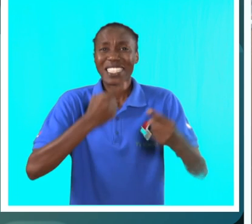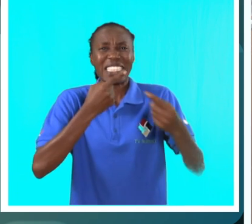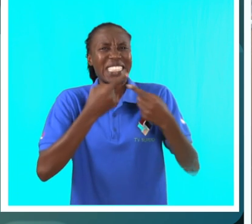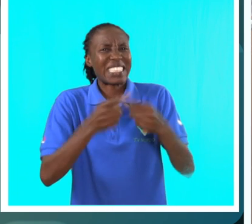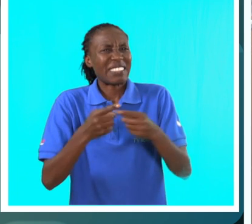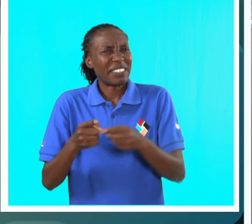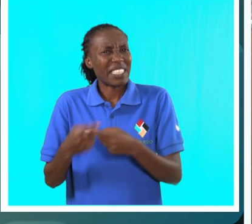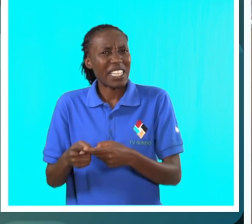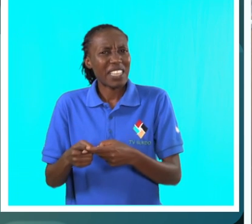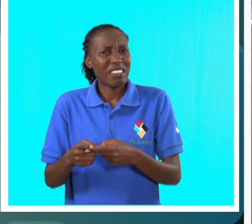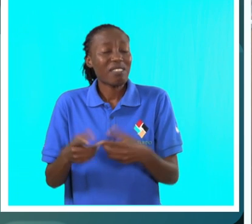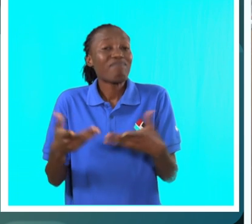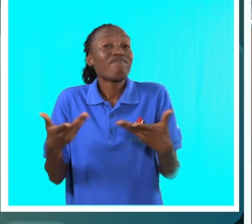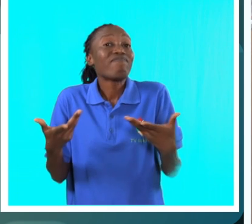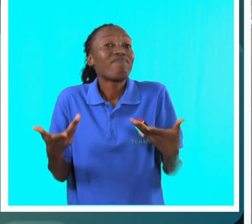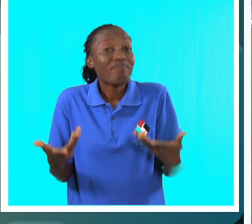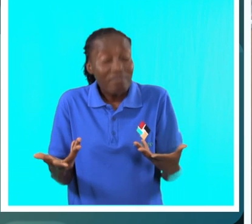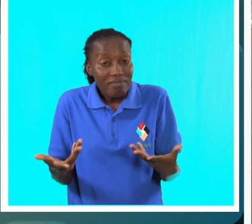qualquer